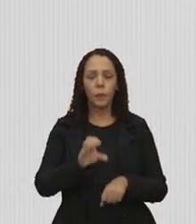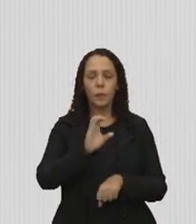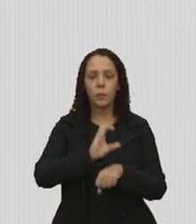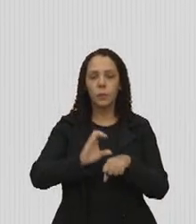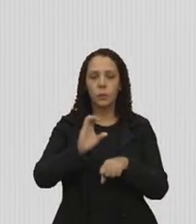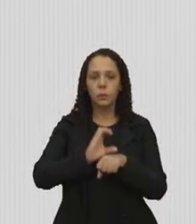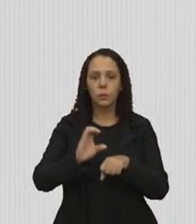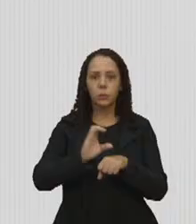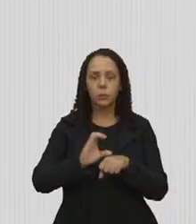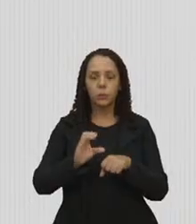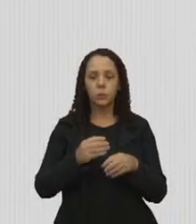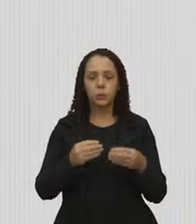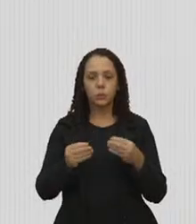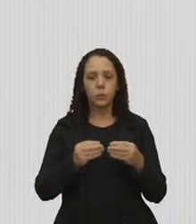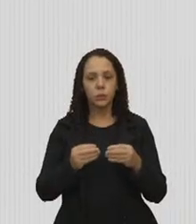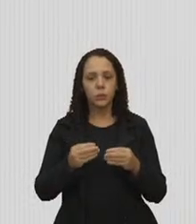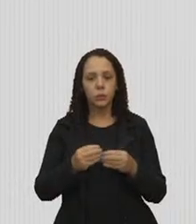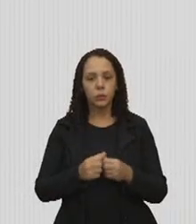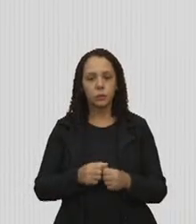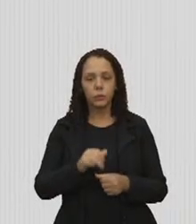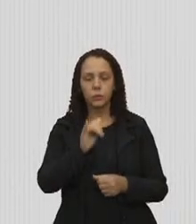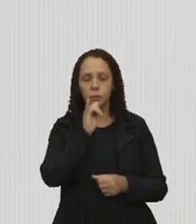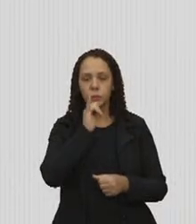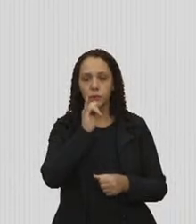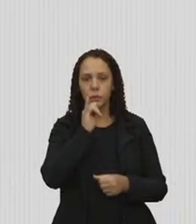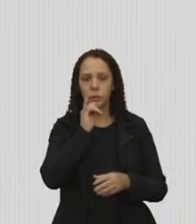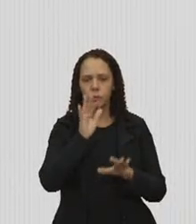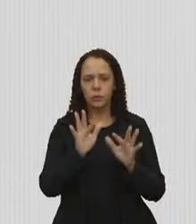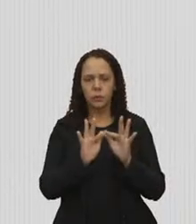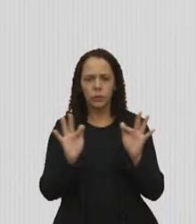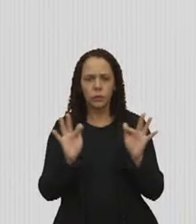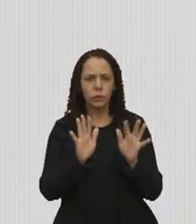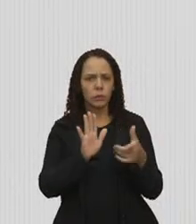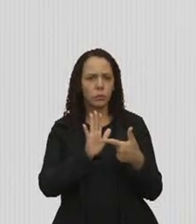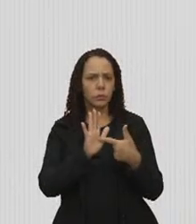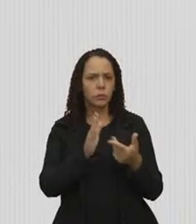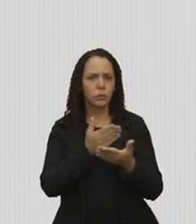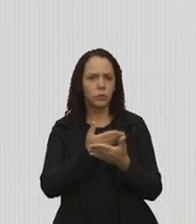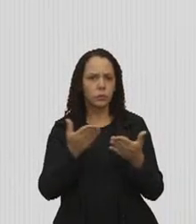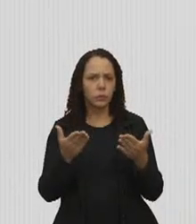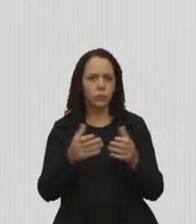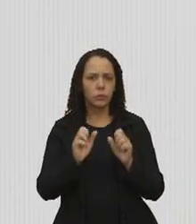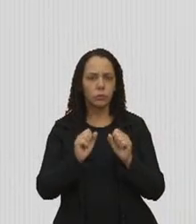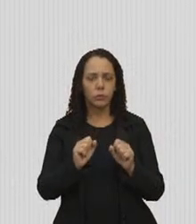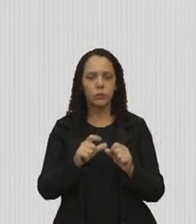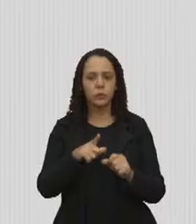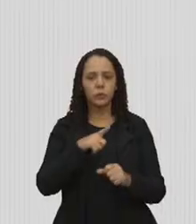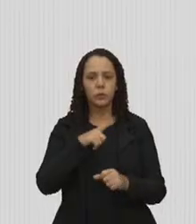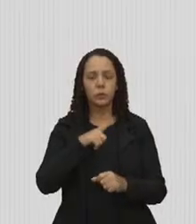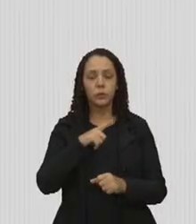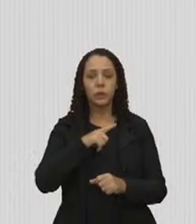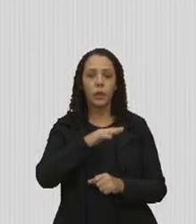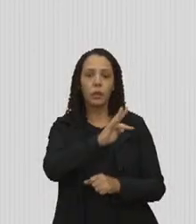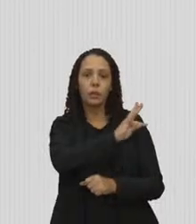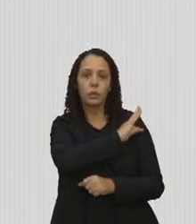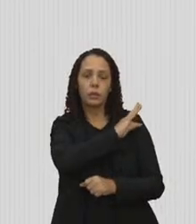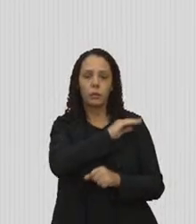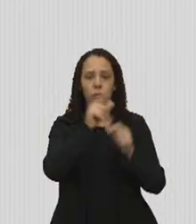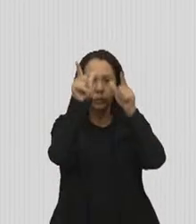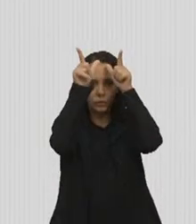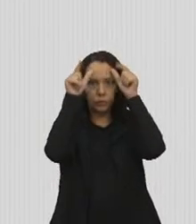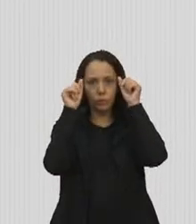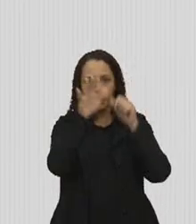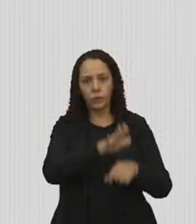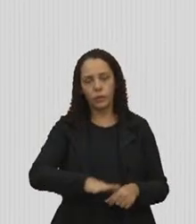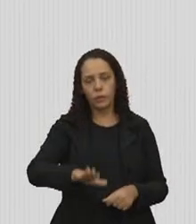cursos e, por exemplo, né, um exemplo simples, né, poderia ter a demanda de técnico de enfermagem, por exemplo, que é uma área da